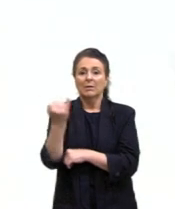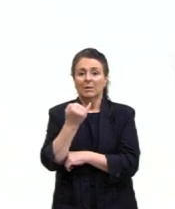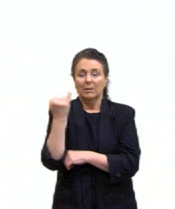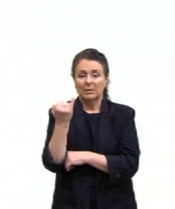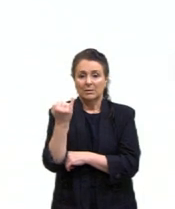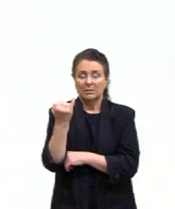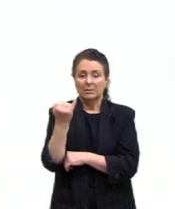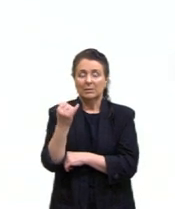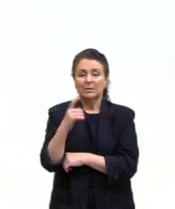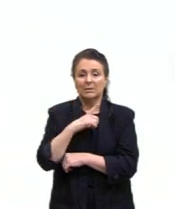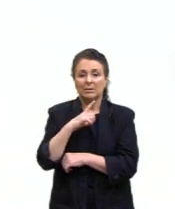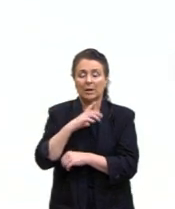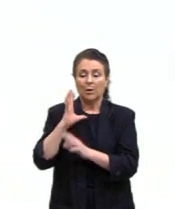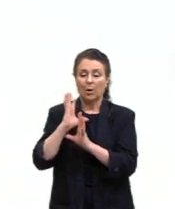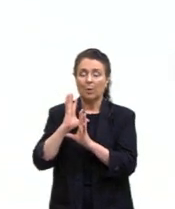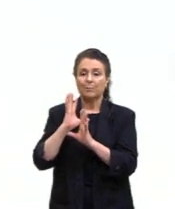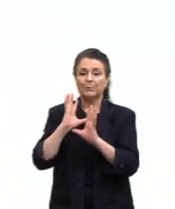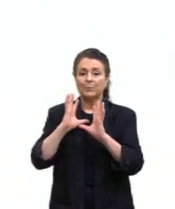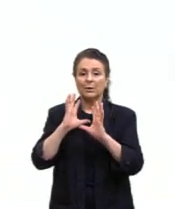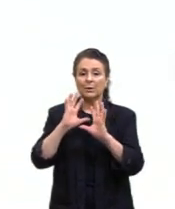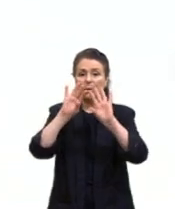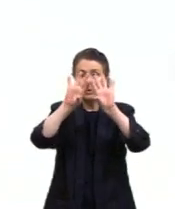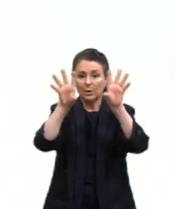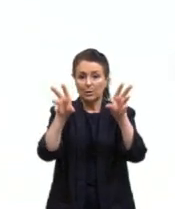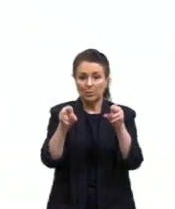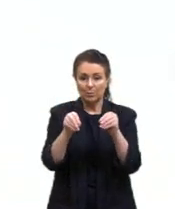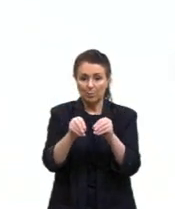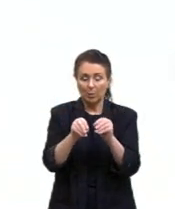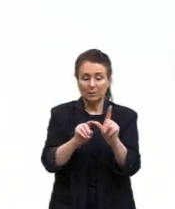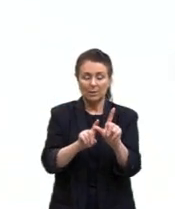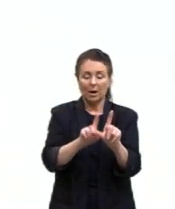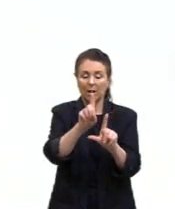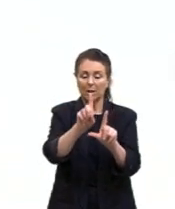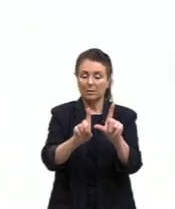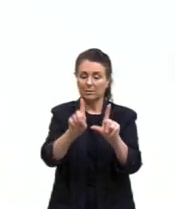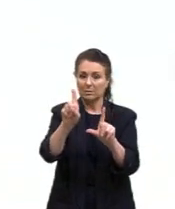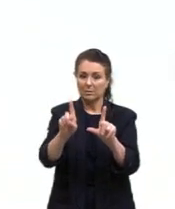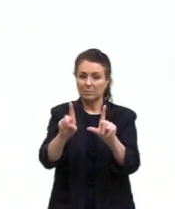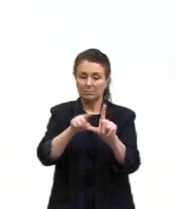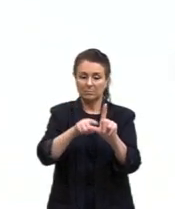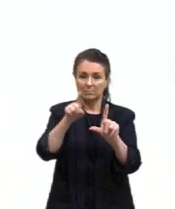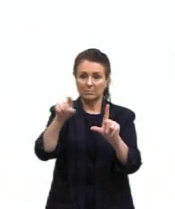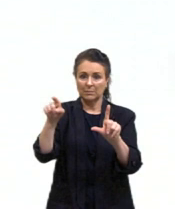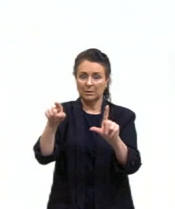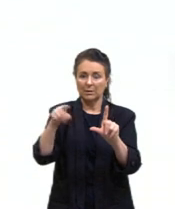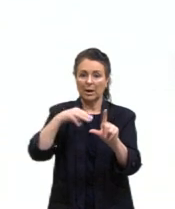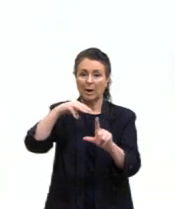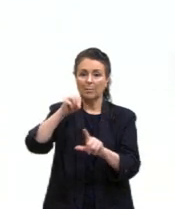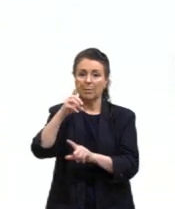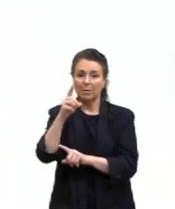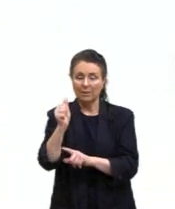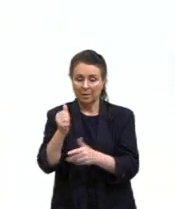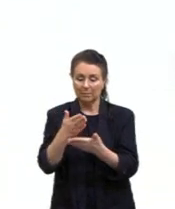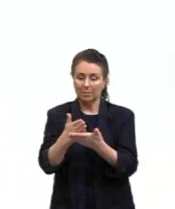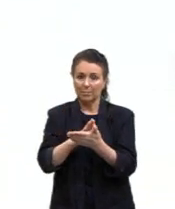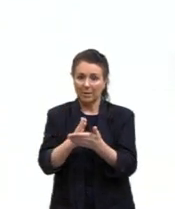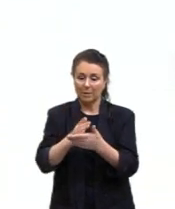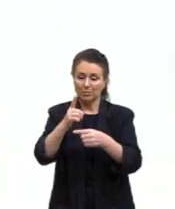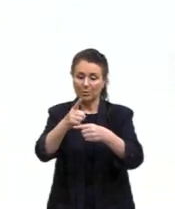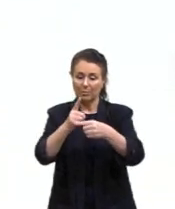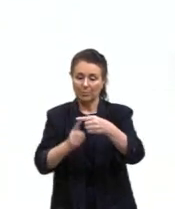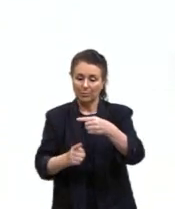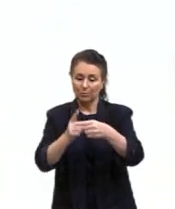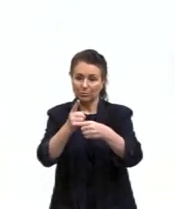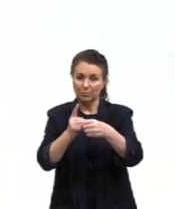aqui então resuminho trazendo a estatística então nós temos a moda a média a mediana